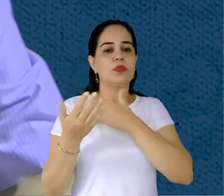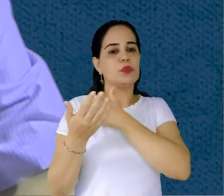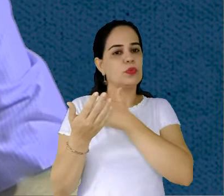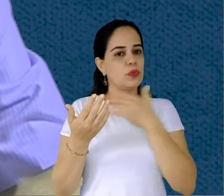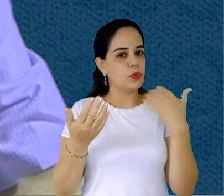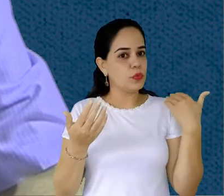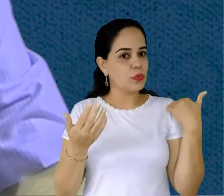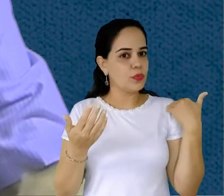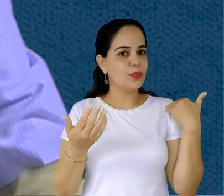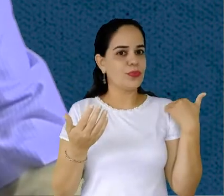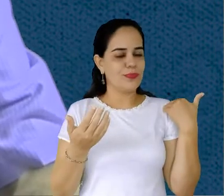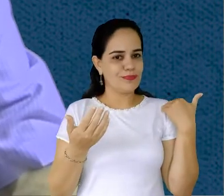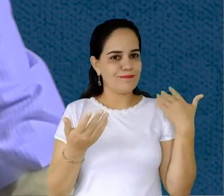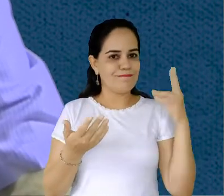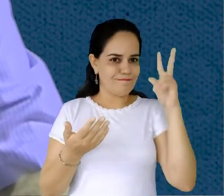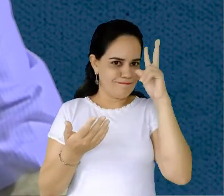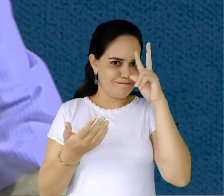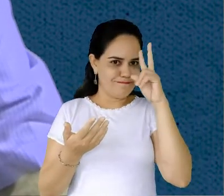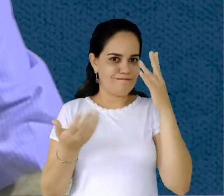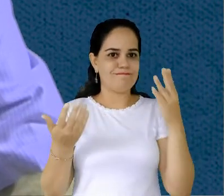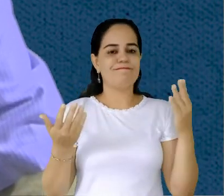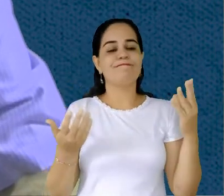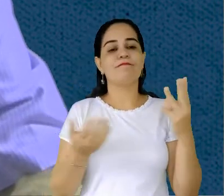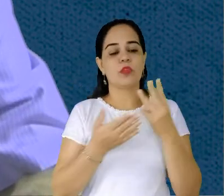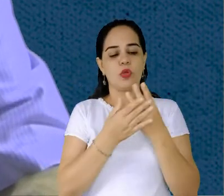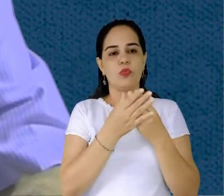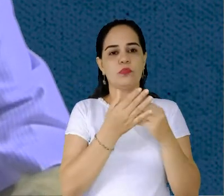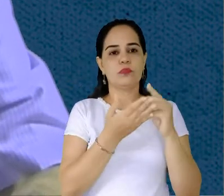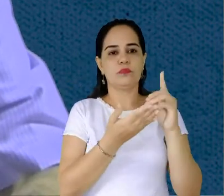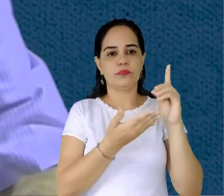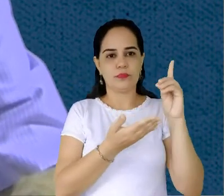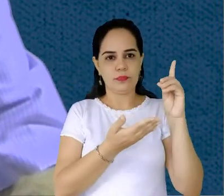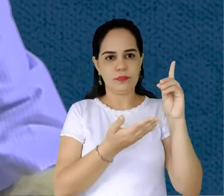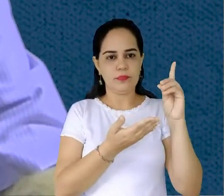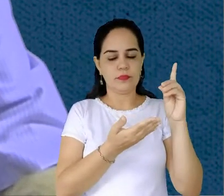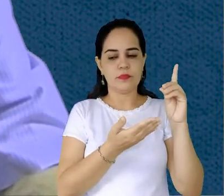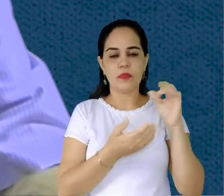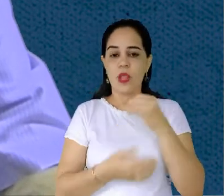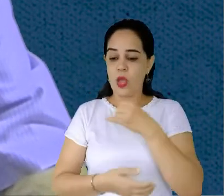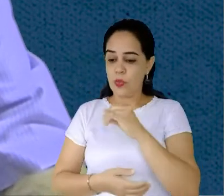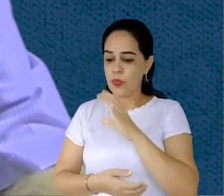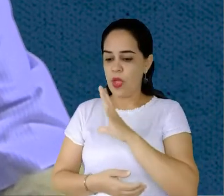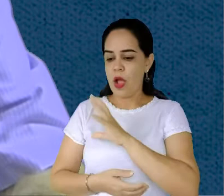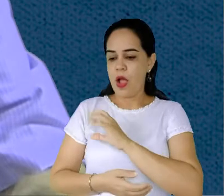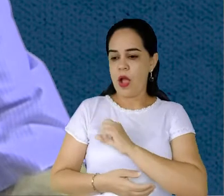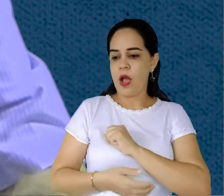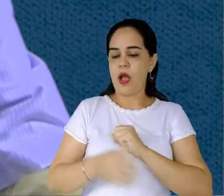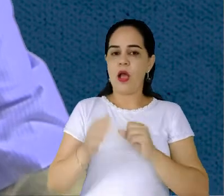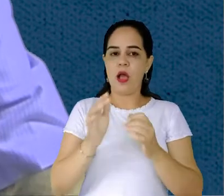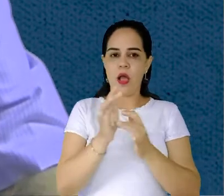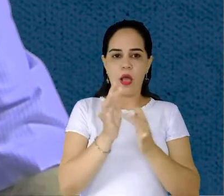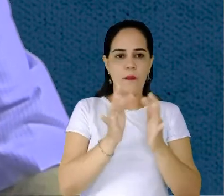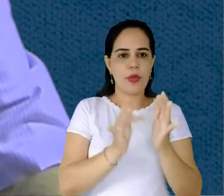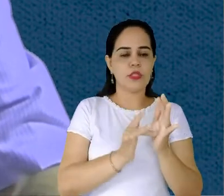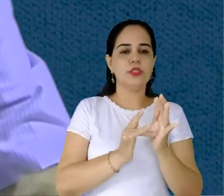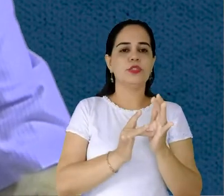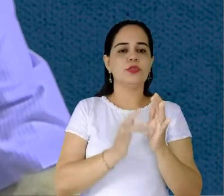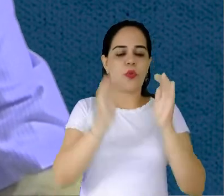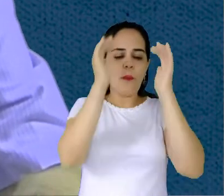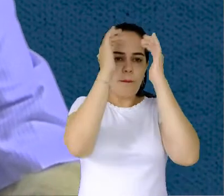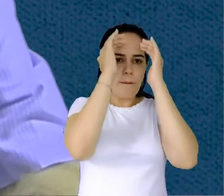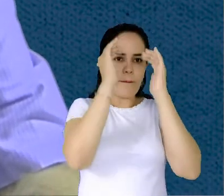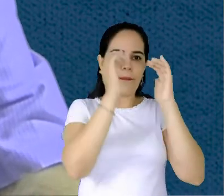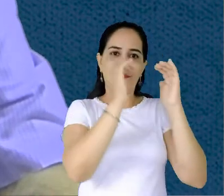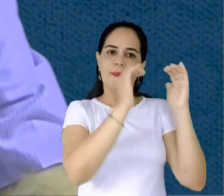Santo. Tá? Então, se alguém me ama, guardará a minha palavra. Quem não